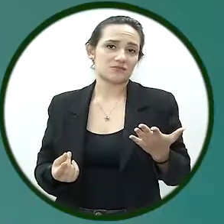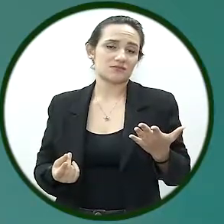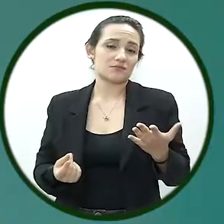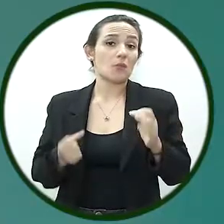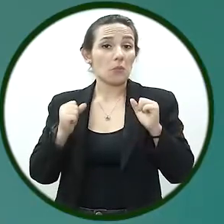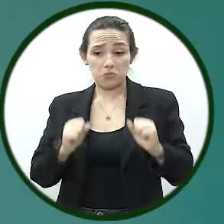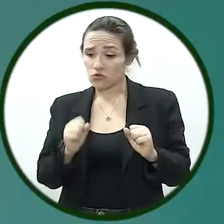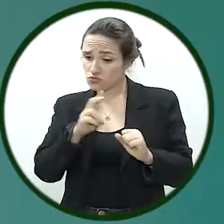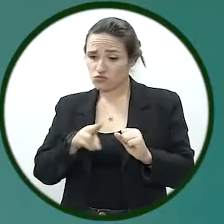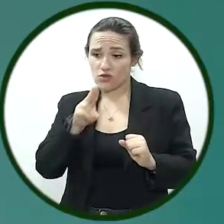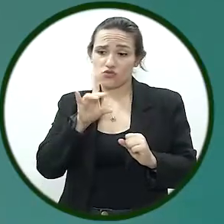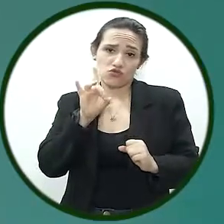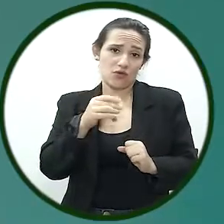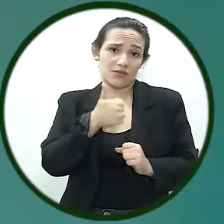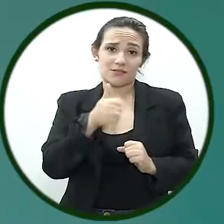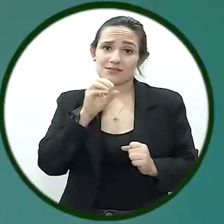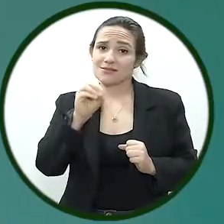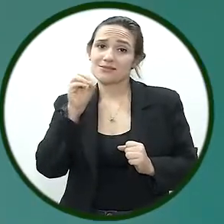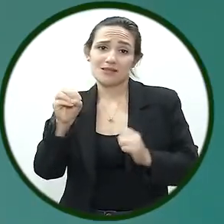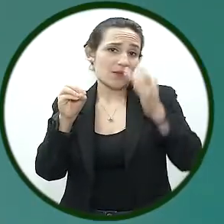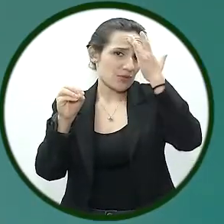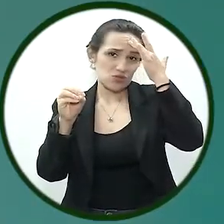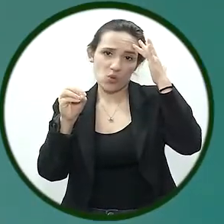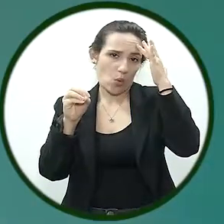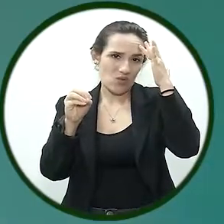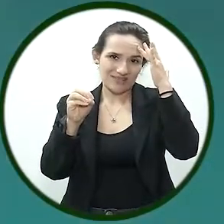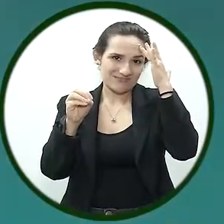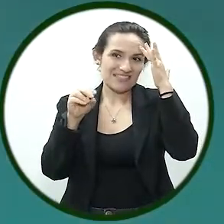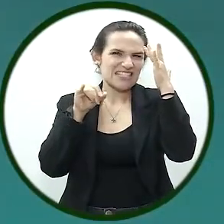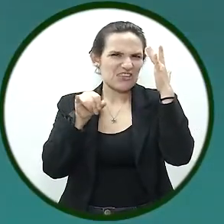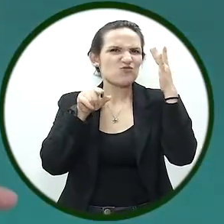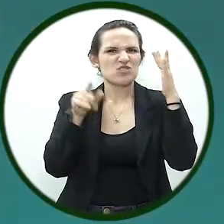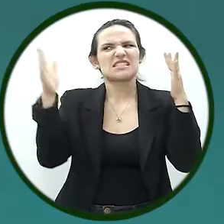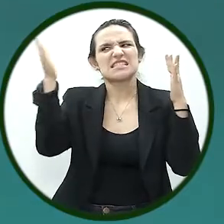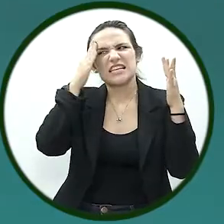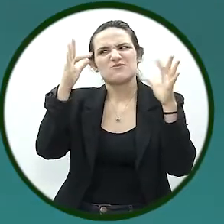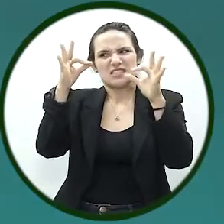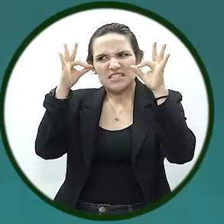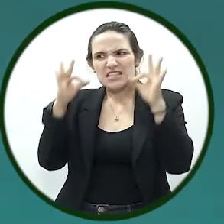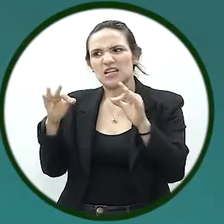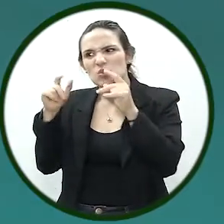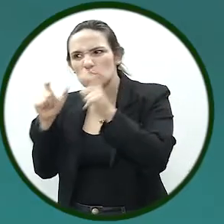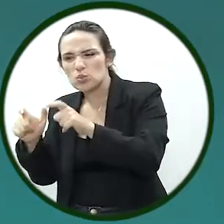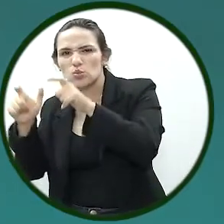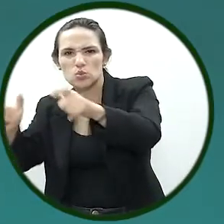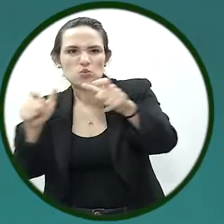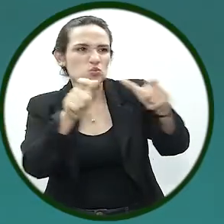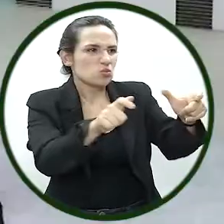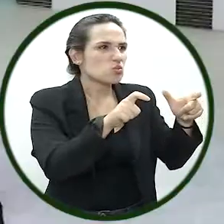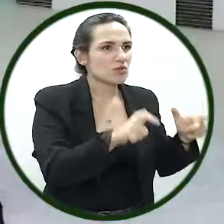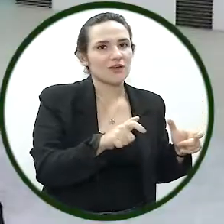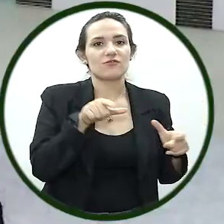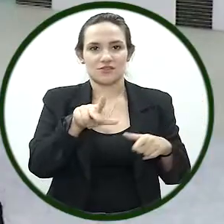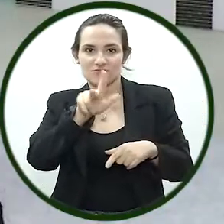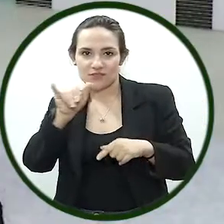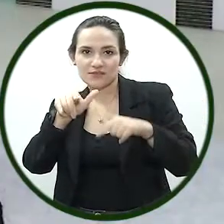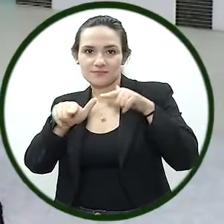Quando você sabe exatamente os pontos onde você vai agir. Muito bem, Major. A gente agradece a sua participação. Esse foi mais